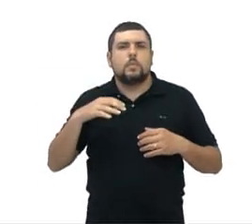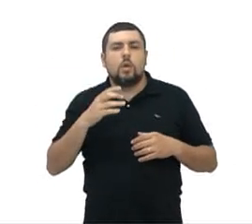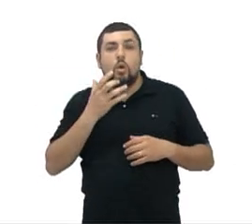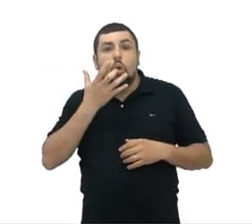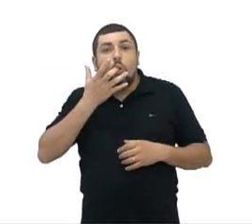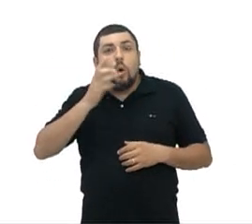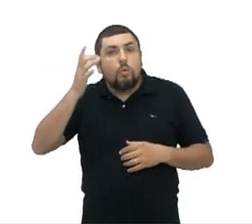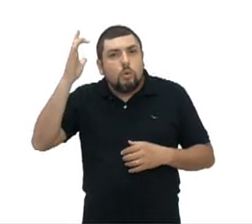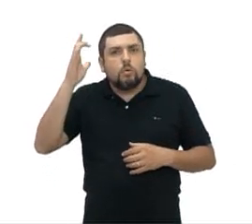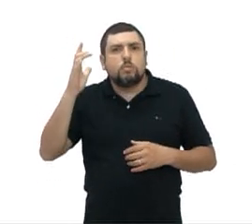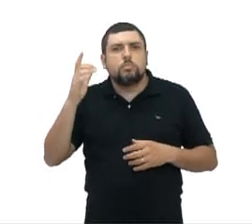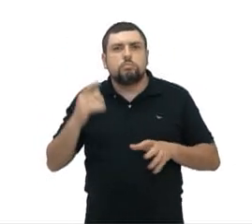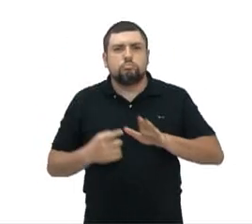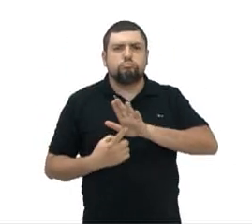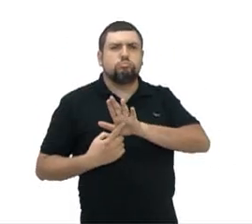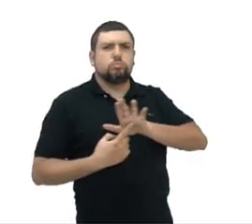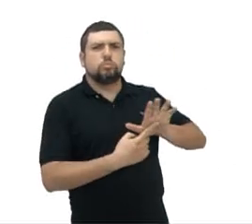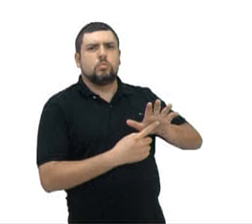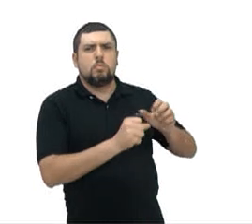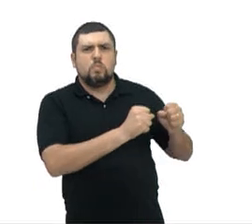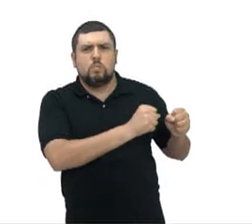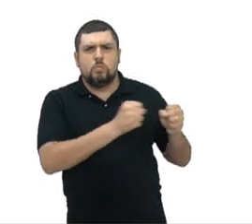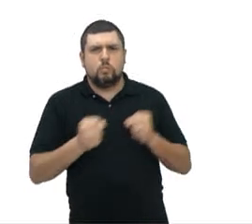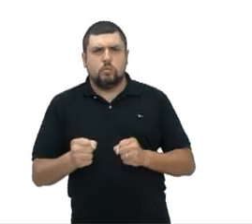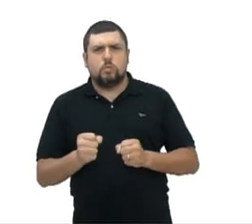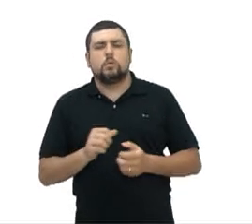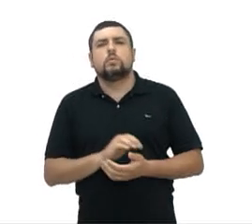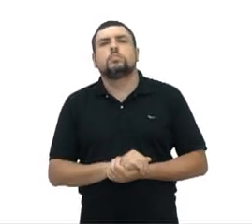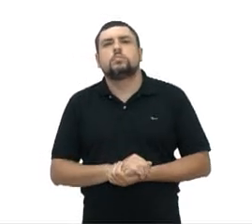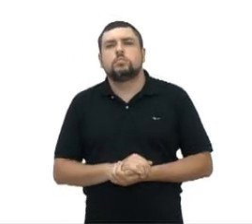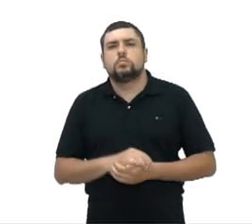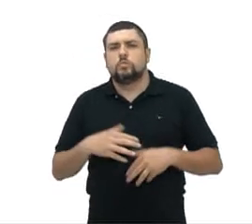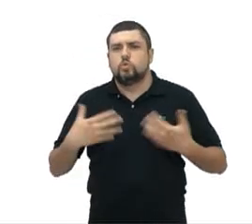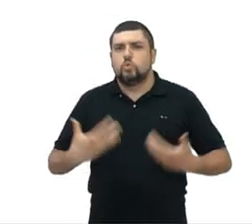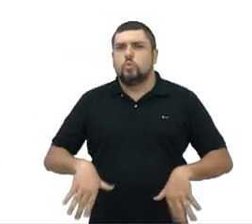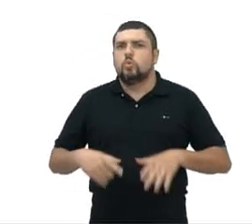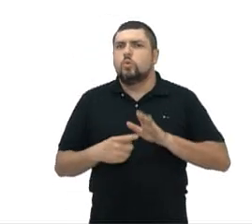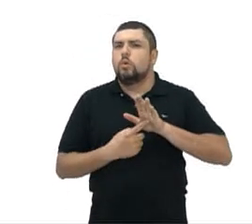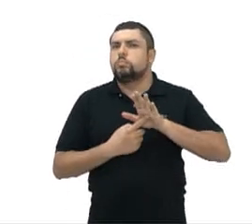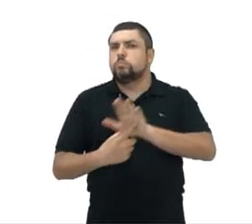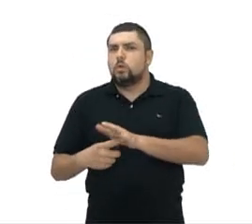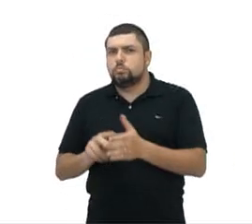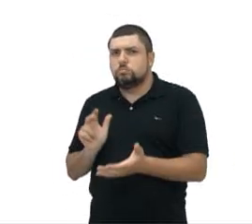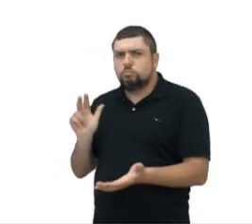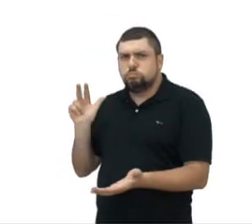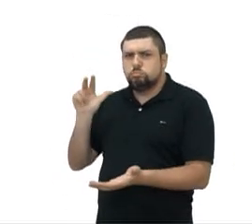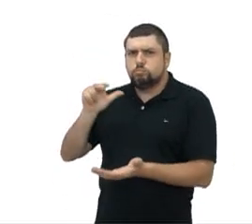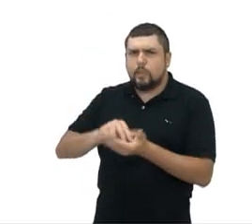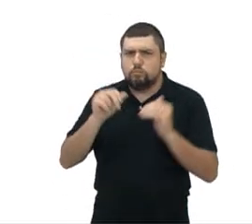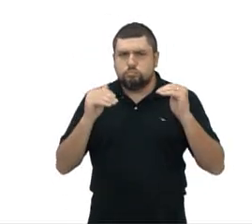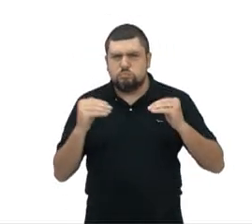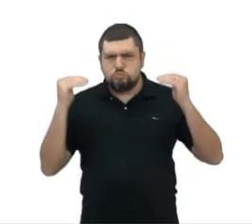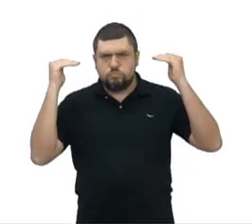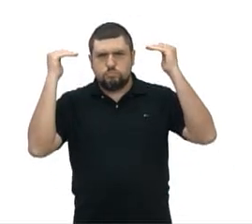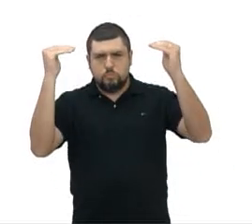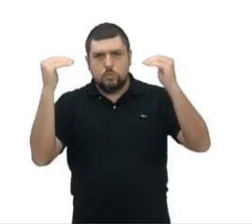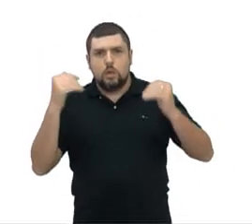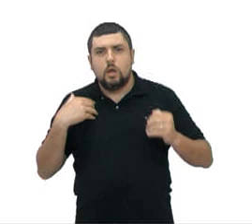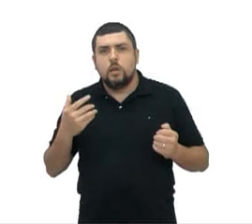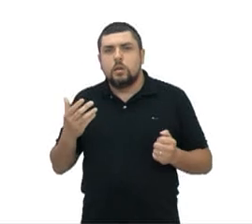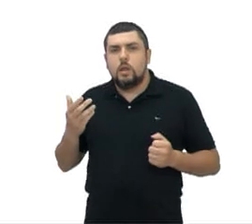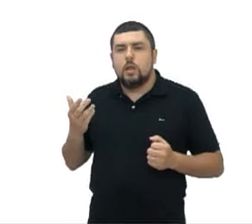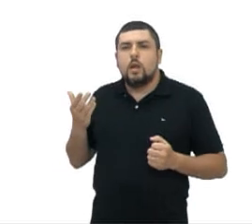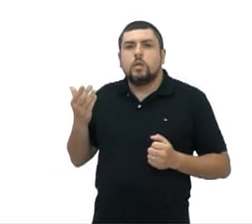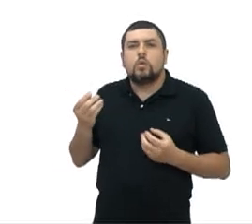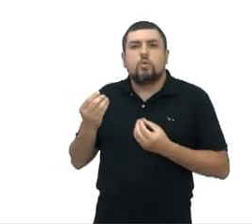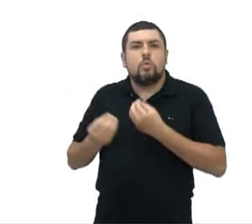mostra o poder dessas rainhas, né? Mostrando a sua superioridade, inclusive superando a importância de seus